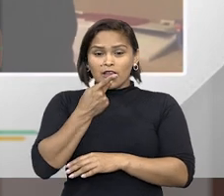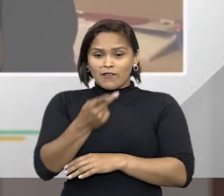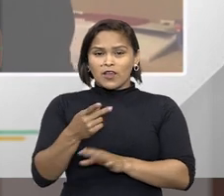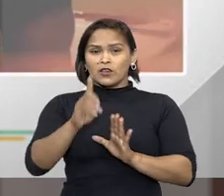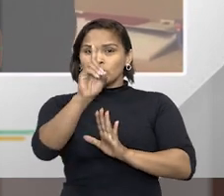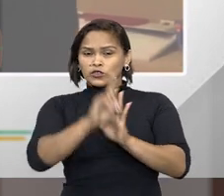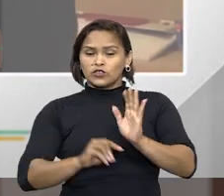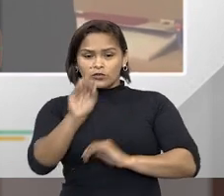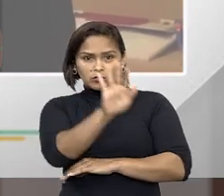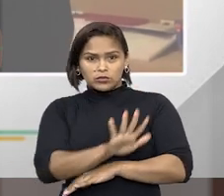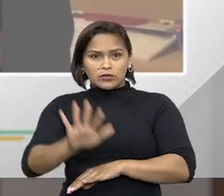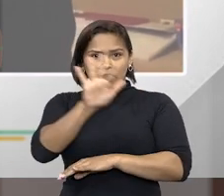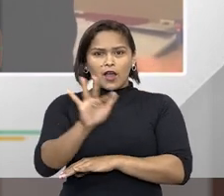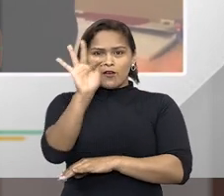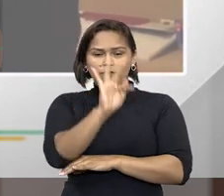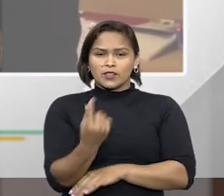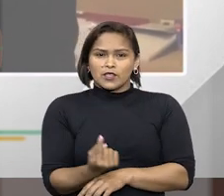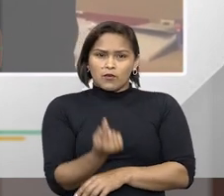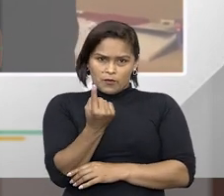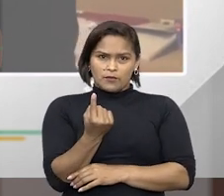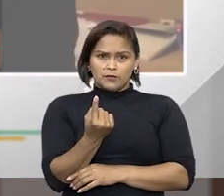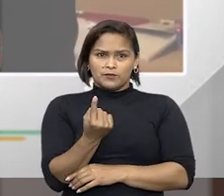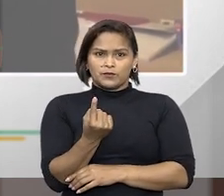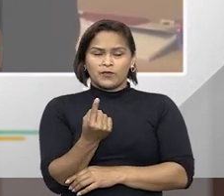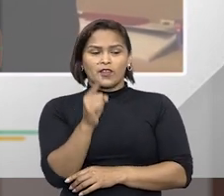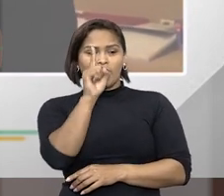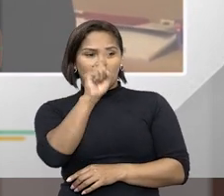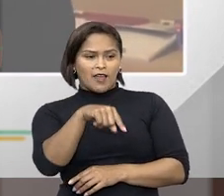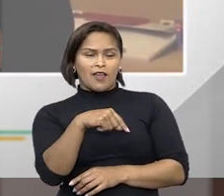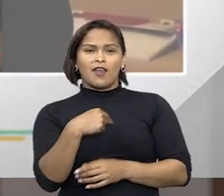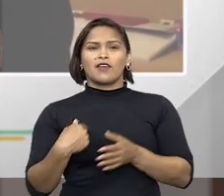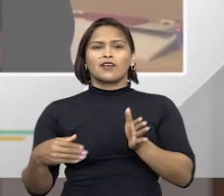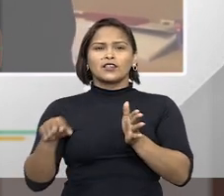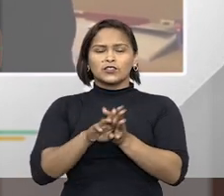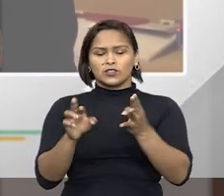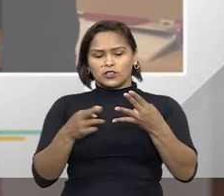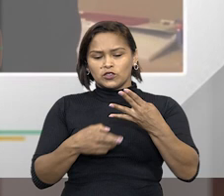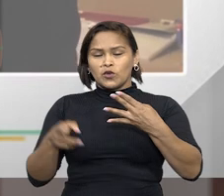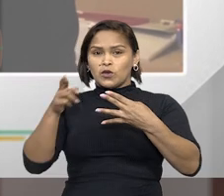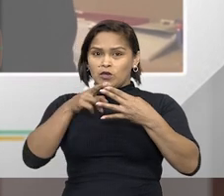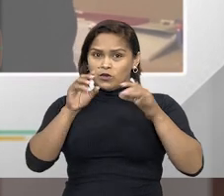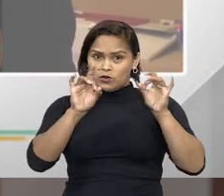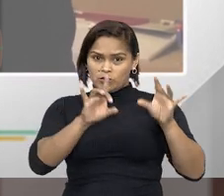nacional federal só. Daí é que vem, no recurso especial,